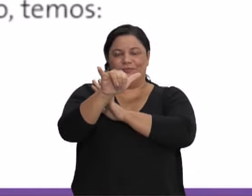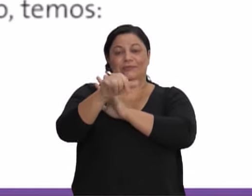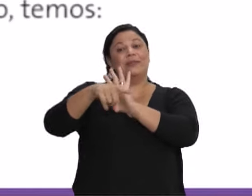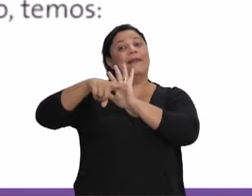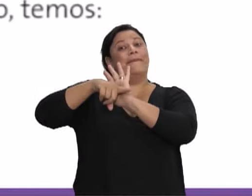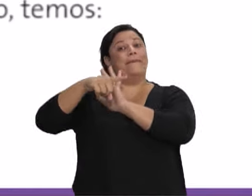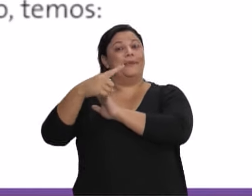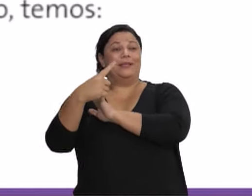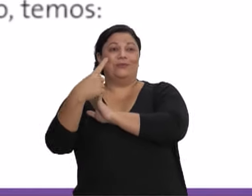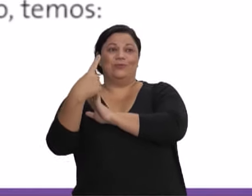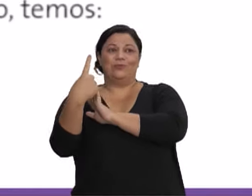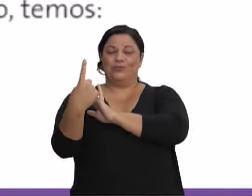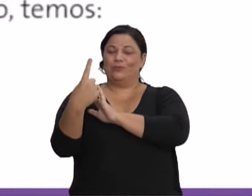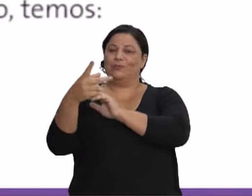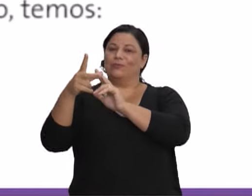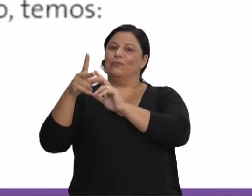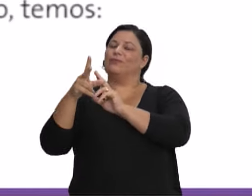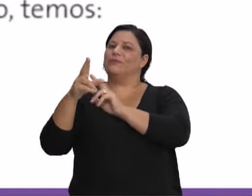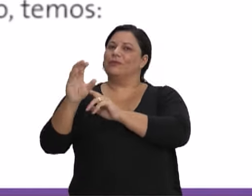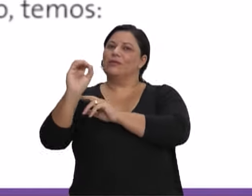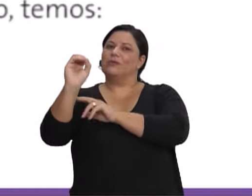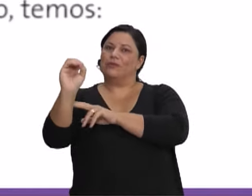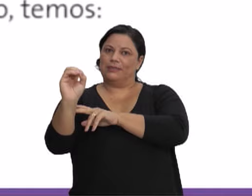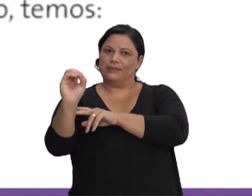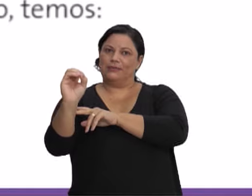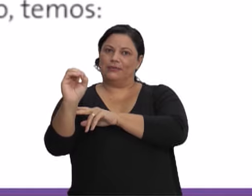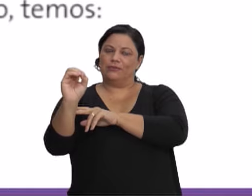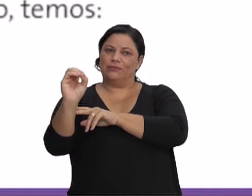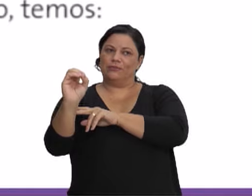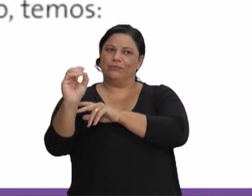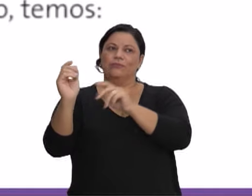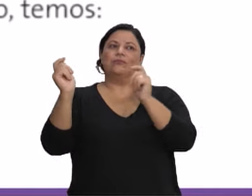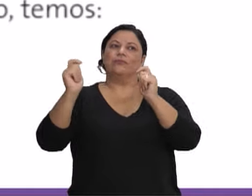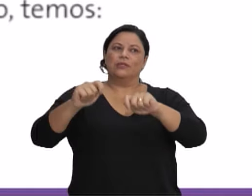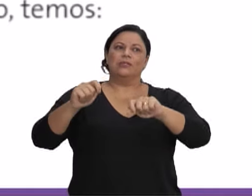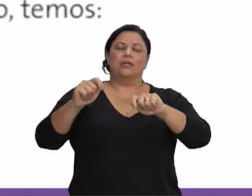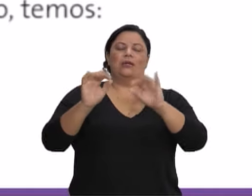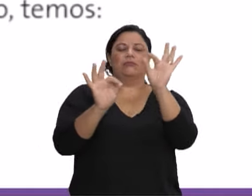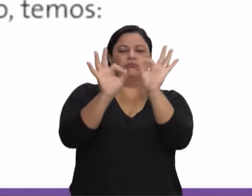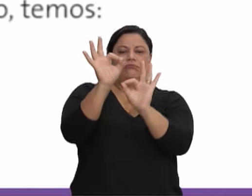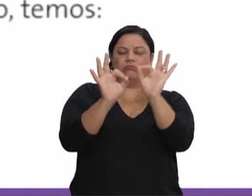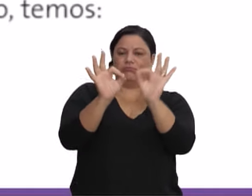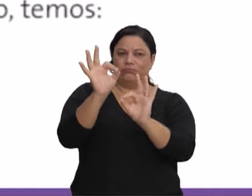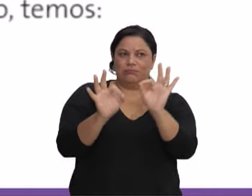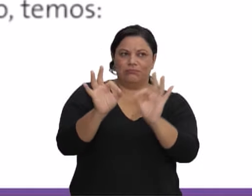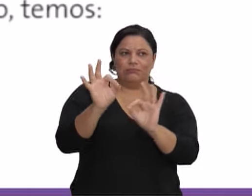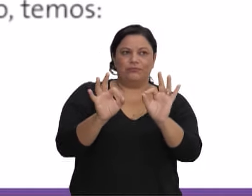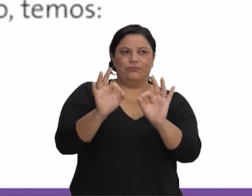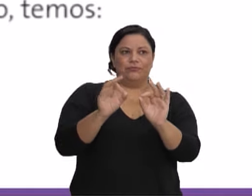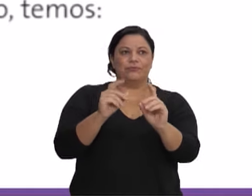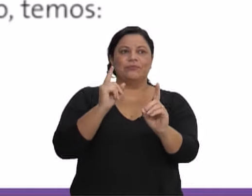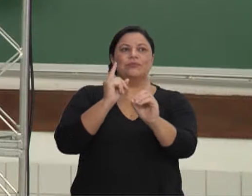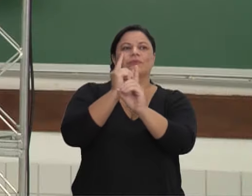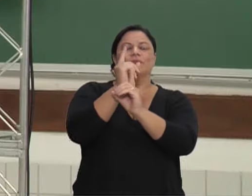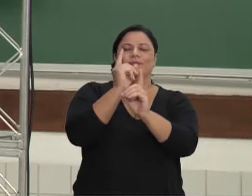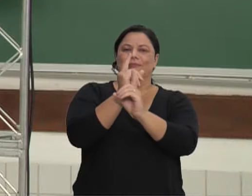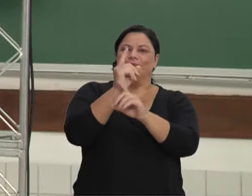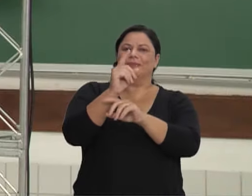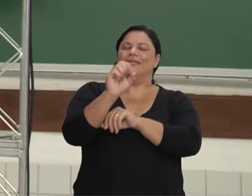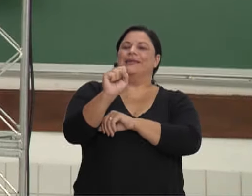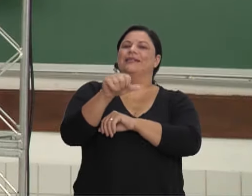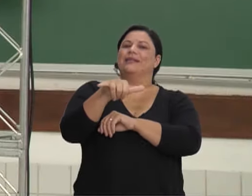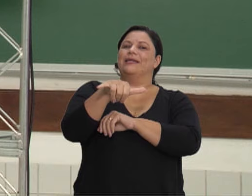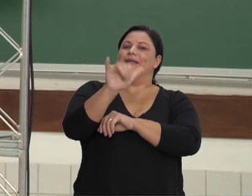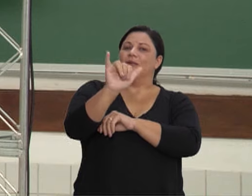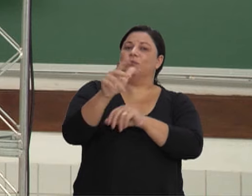descobrir, menos 1 igual a 0. Faço as manipulações, vou chegar em y igual a 3. Pronto,